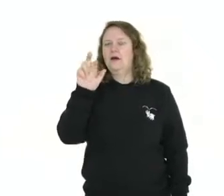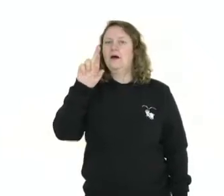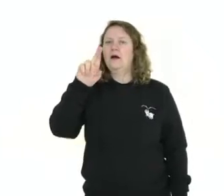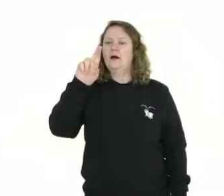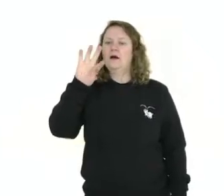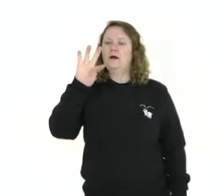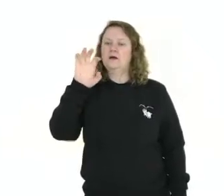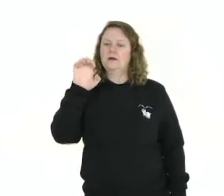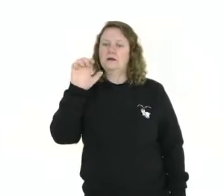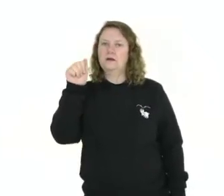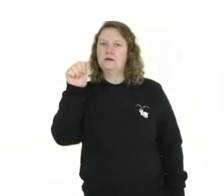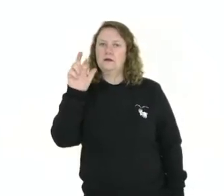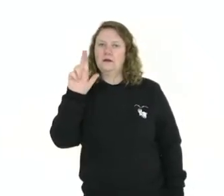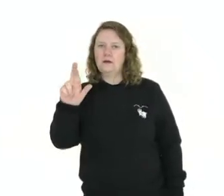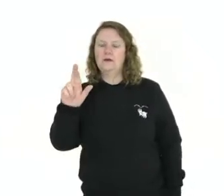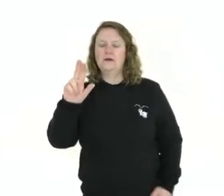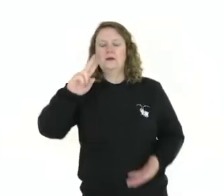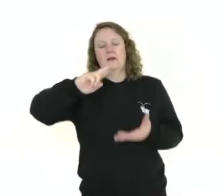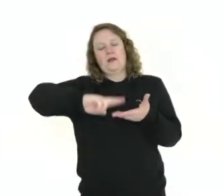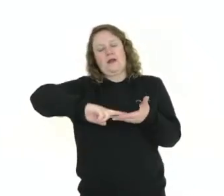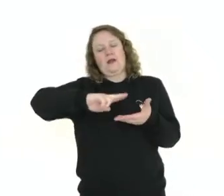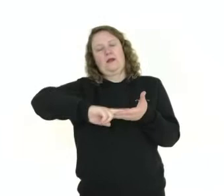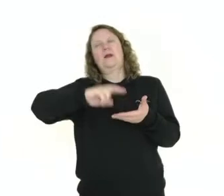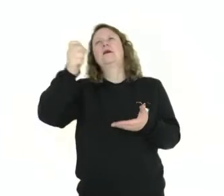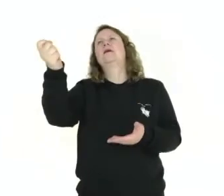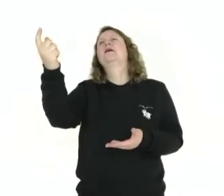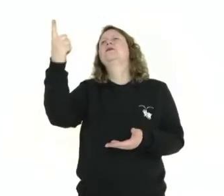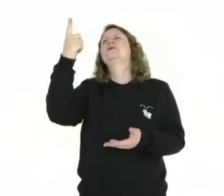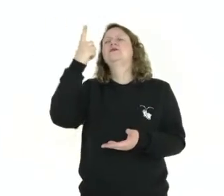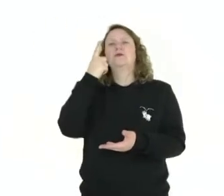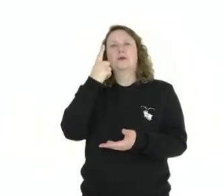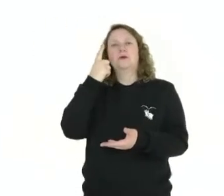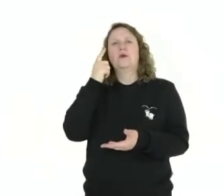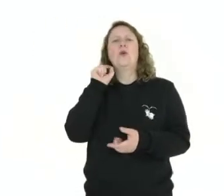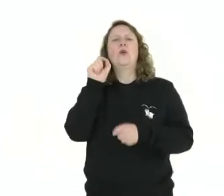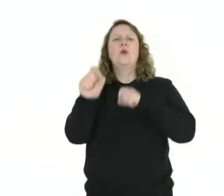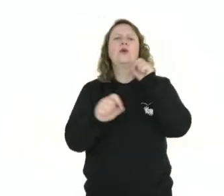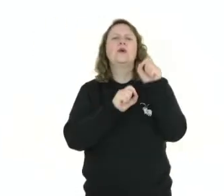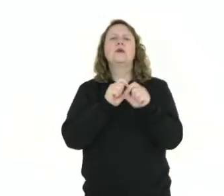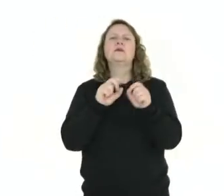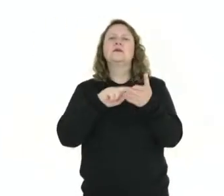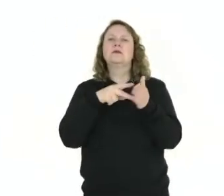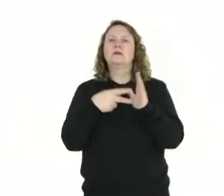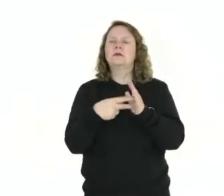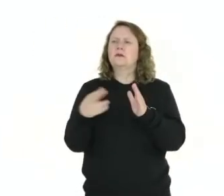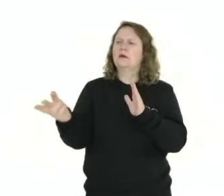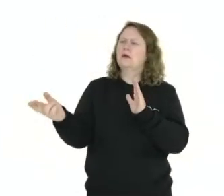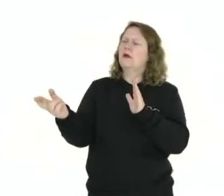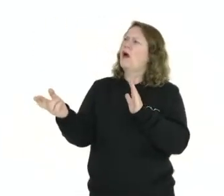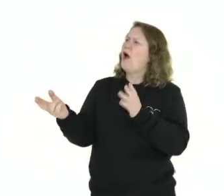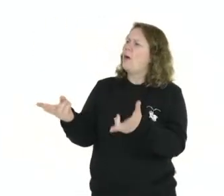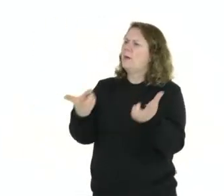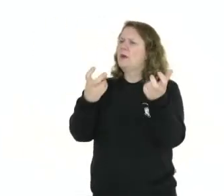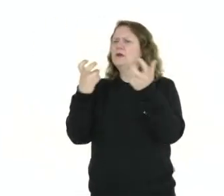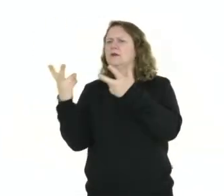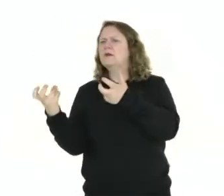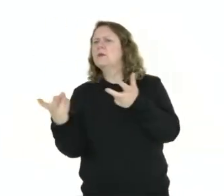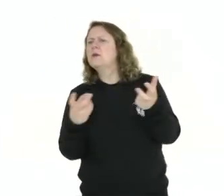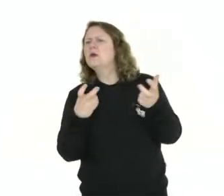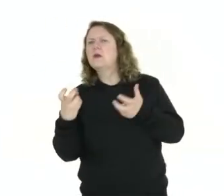lagartear, deitar-se ao sol, resultou da observação de um comportamento comum aos